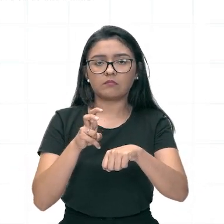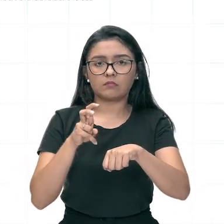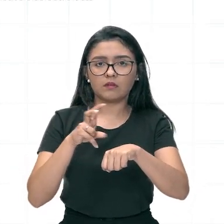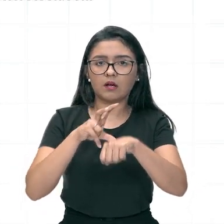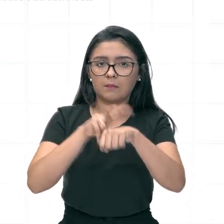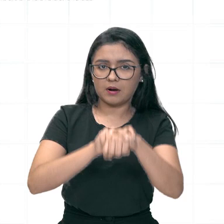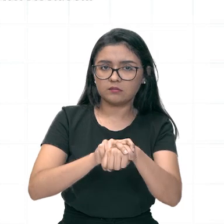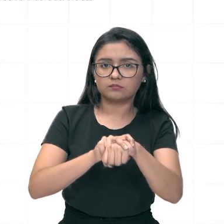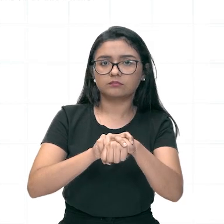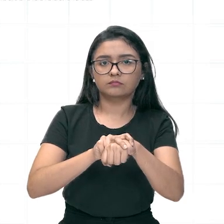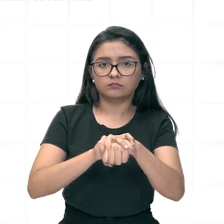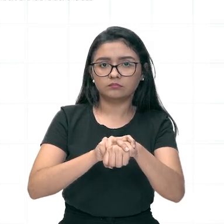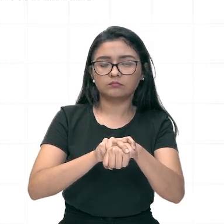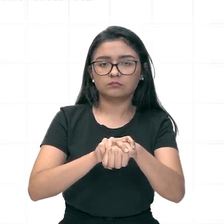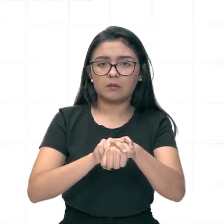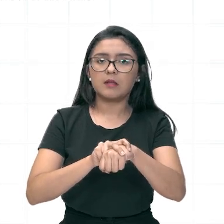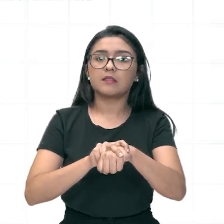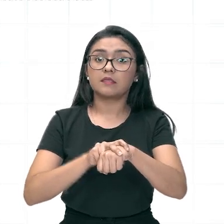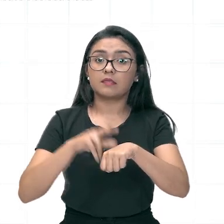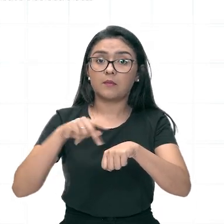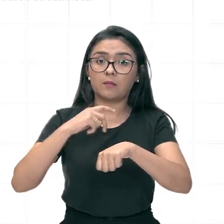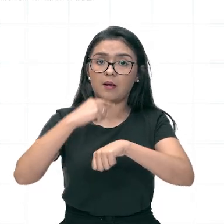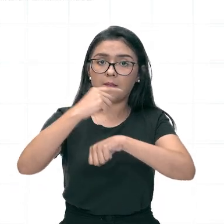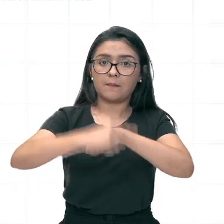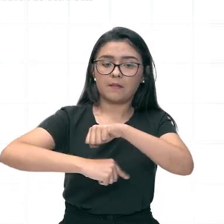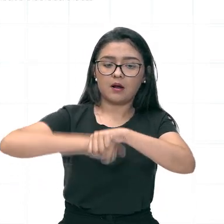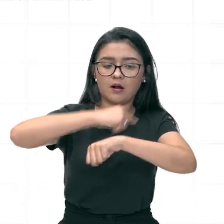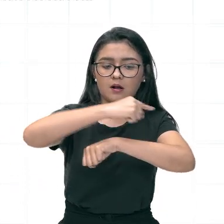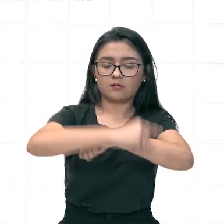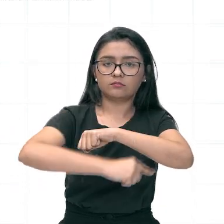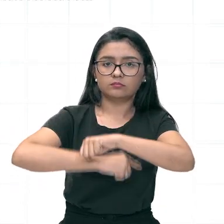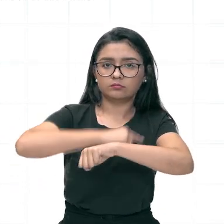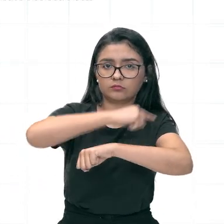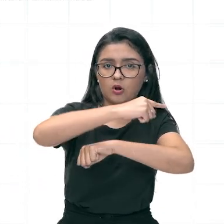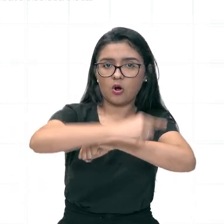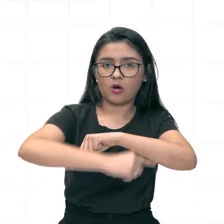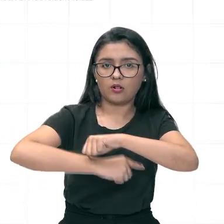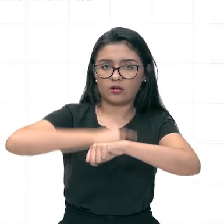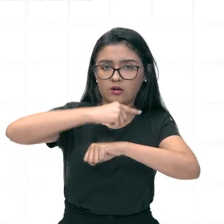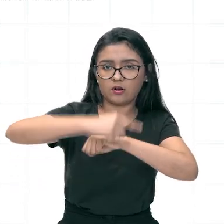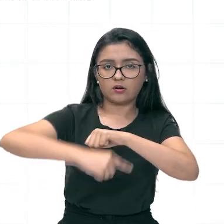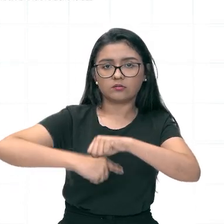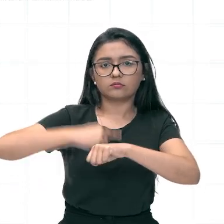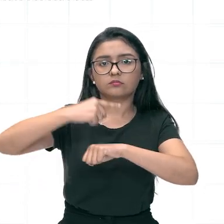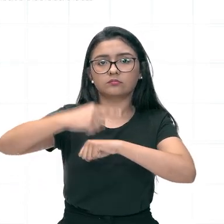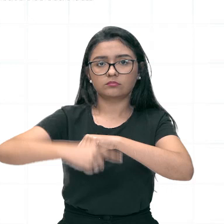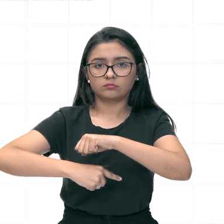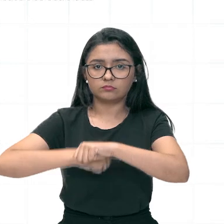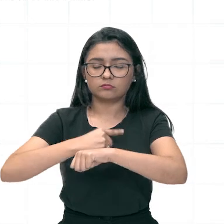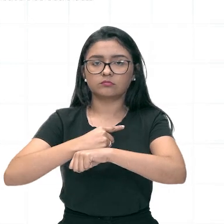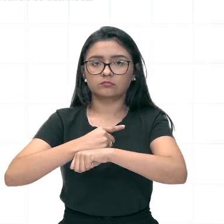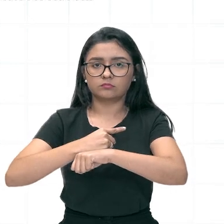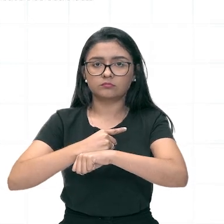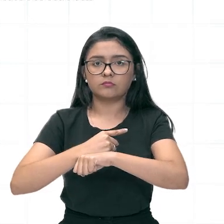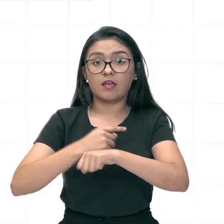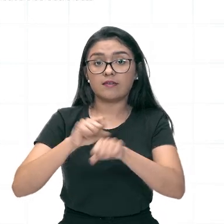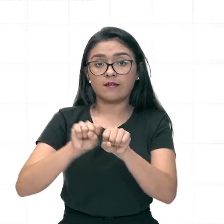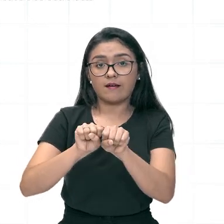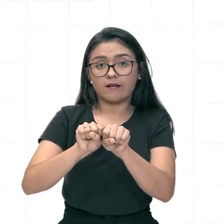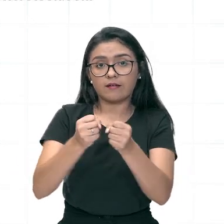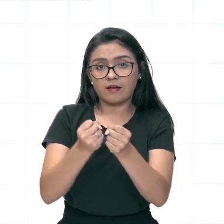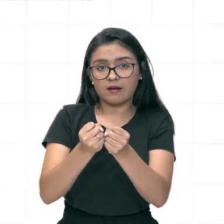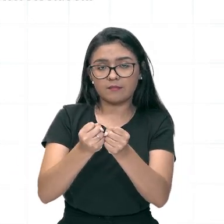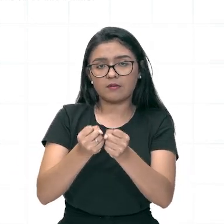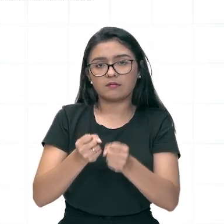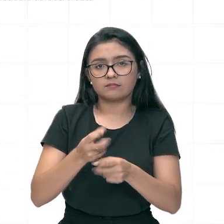manter essa presa ali paralisada e ela pode se enrolar no corpo desse animal, ela vai usar o seu corpo ali para enrolar, vai asfixiar, né? Quebra os